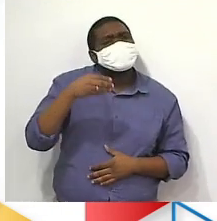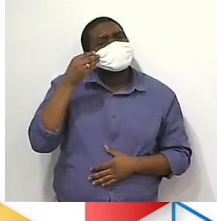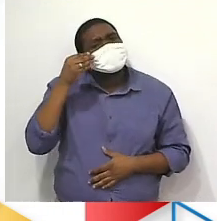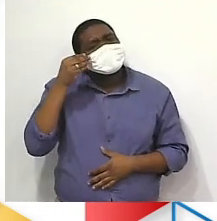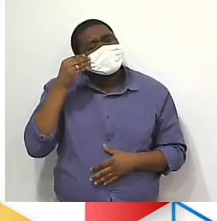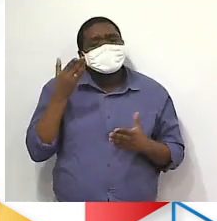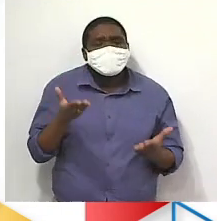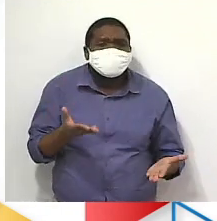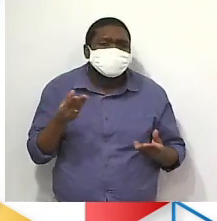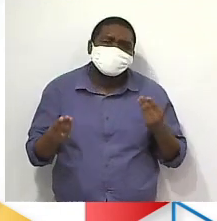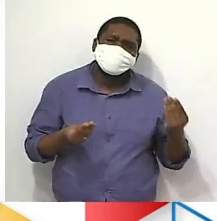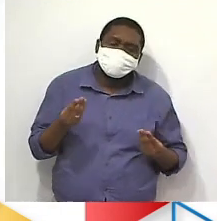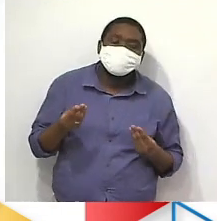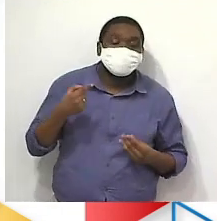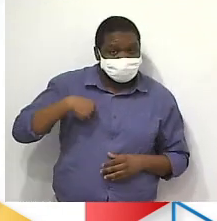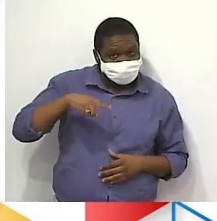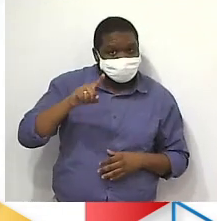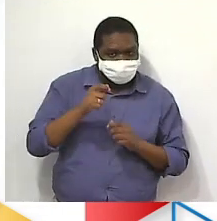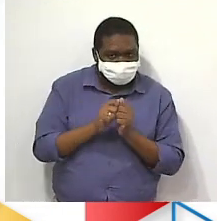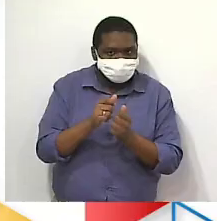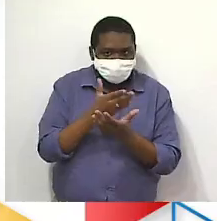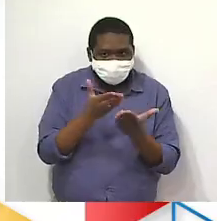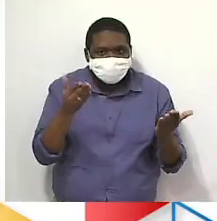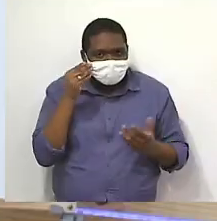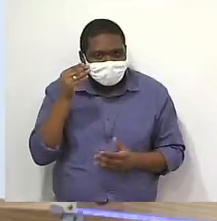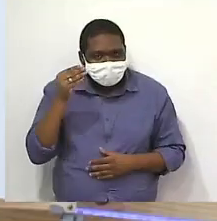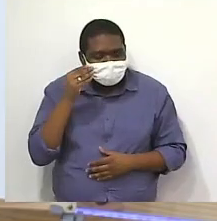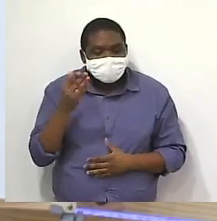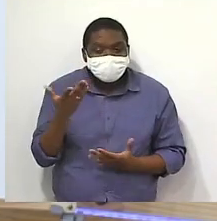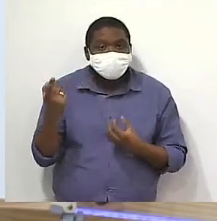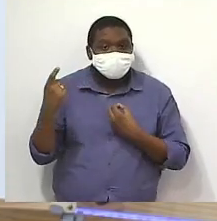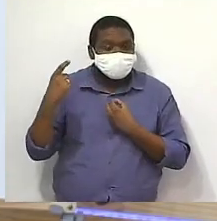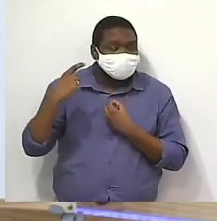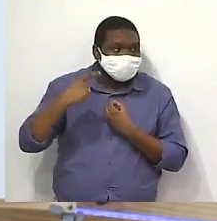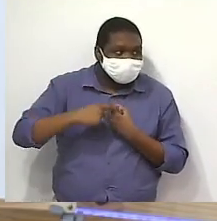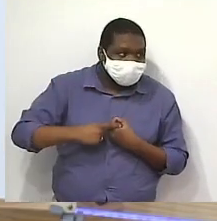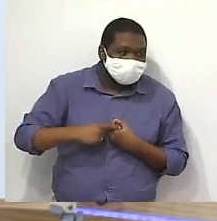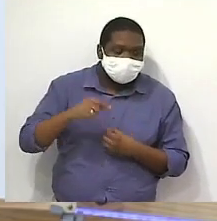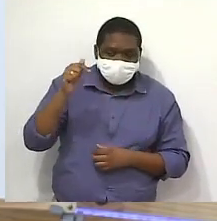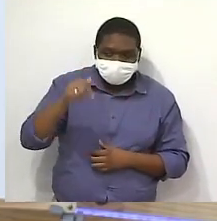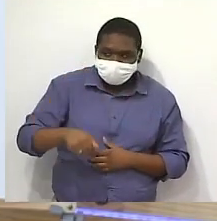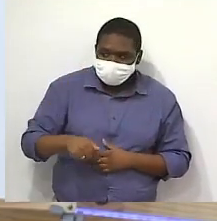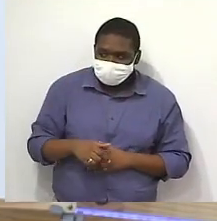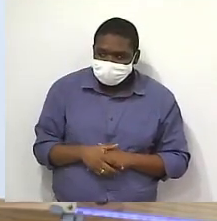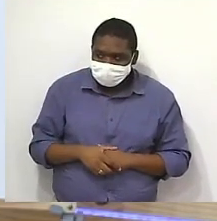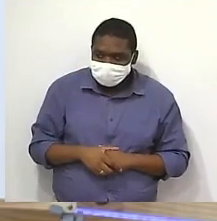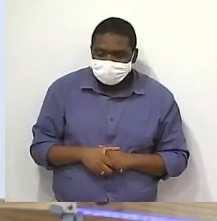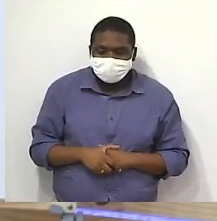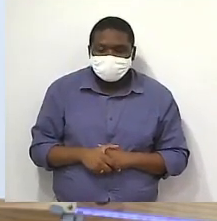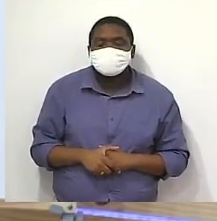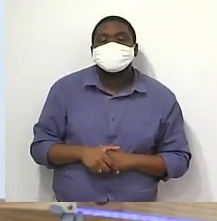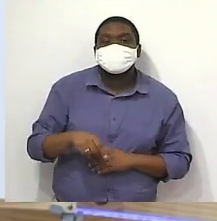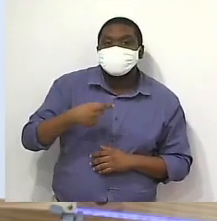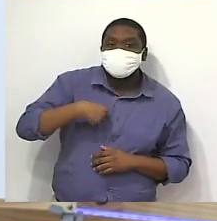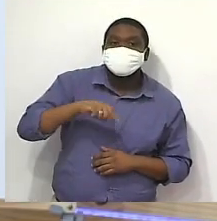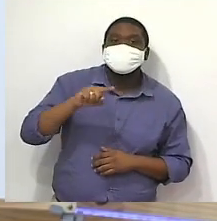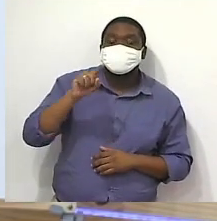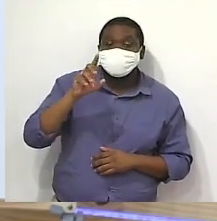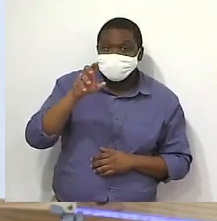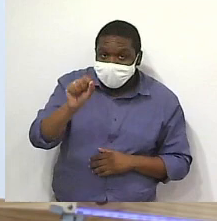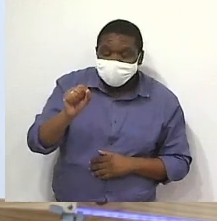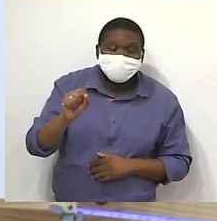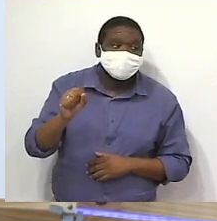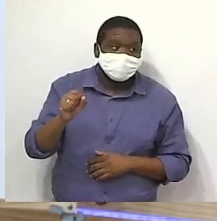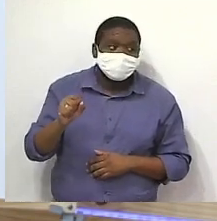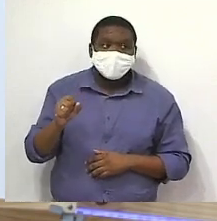Nós vamos testar aqui com vocês. Volta para mim aqui, por favor, Manuel. Presta bem atenção. Eu vou pegar as medidas e vou transferi-las